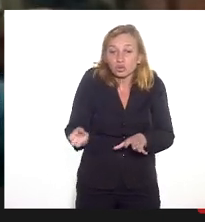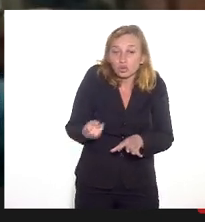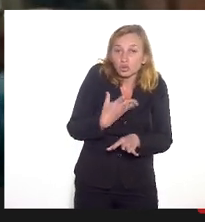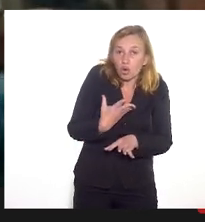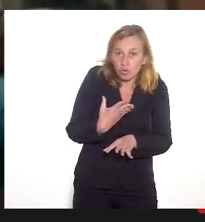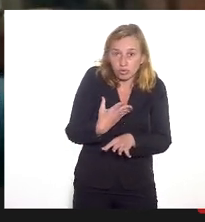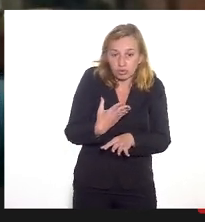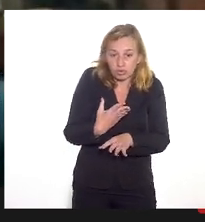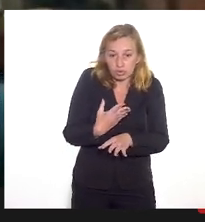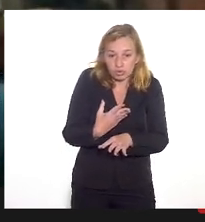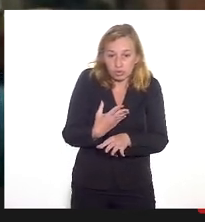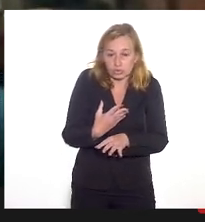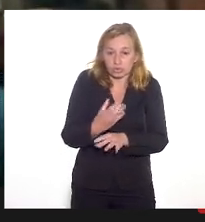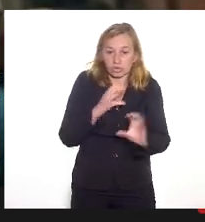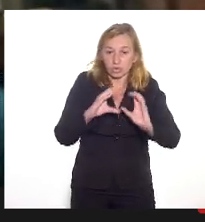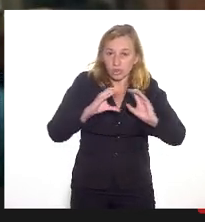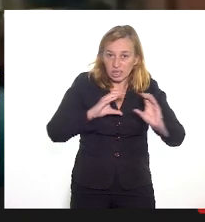digitais